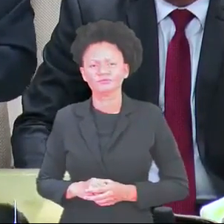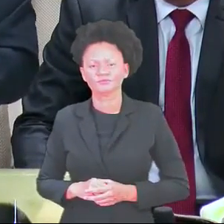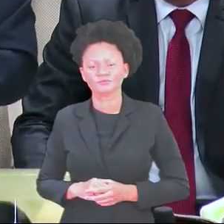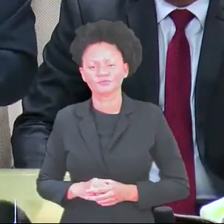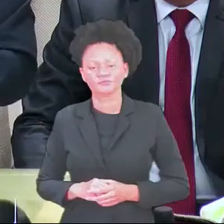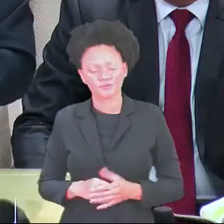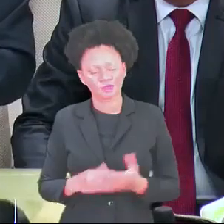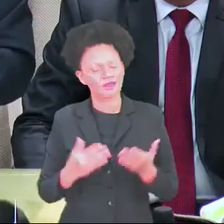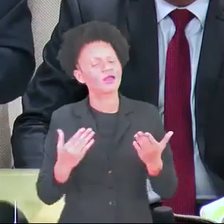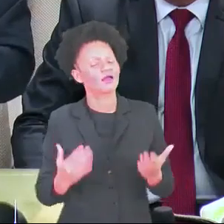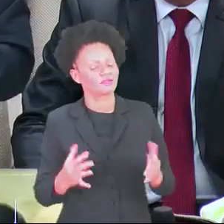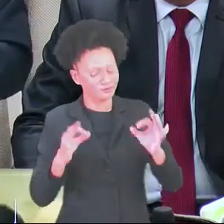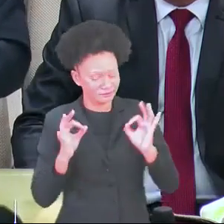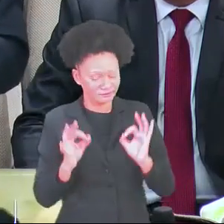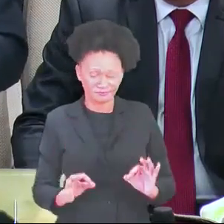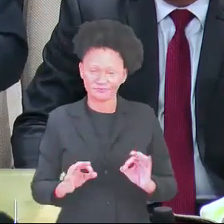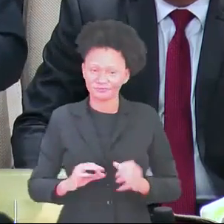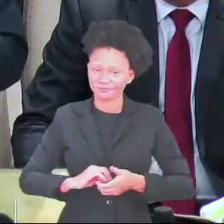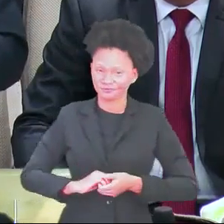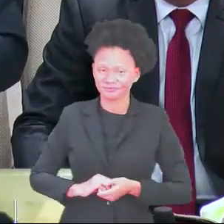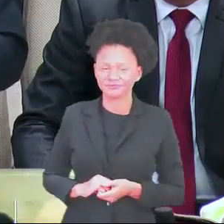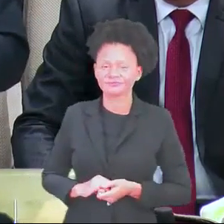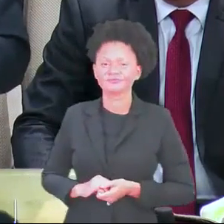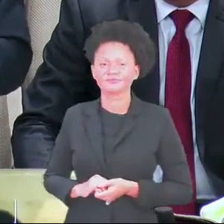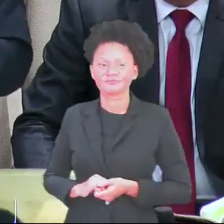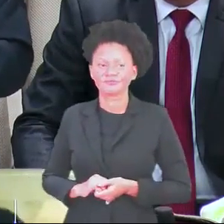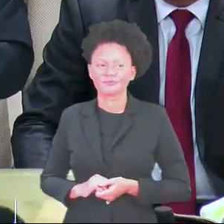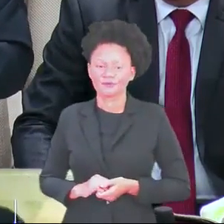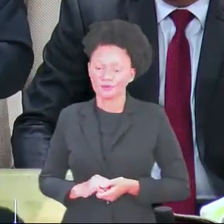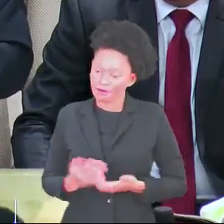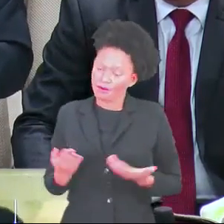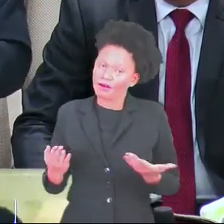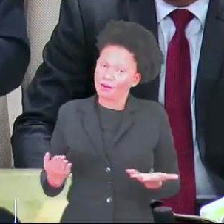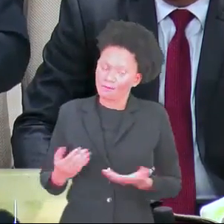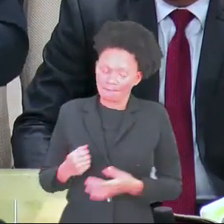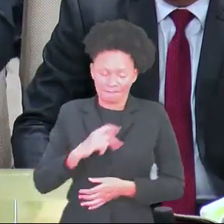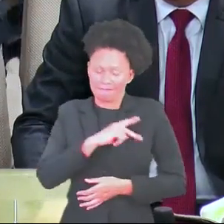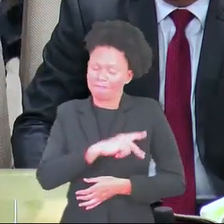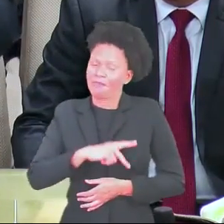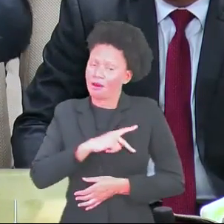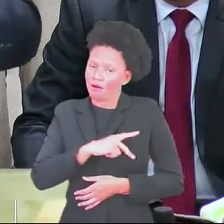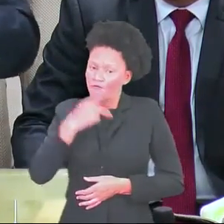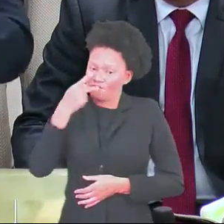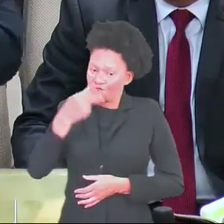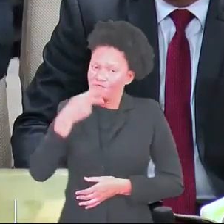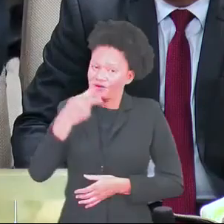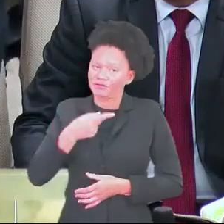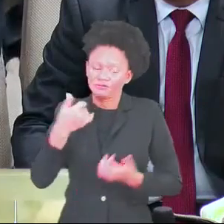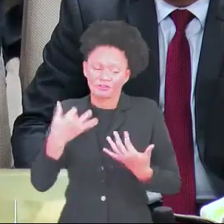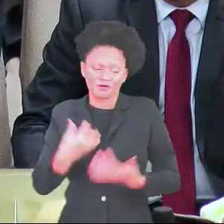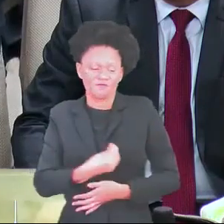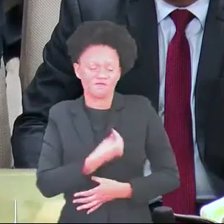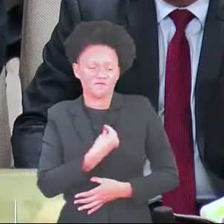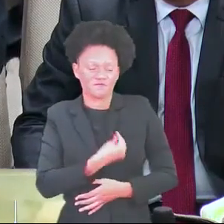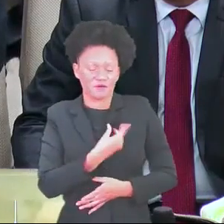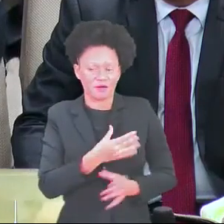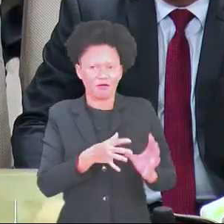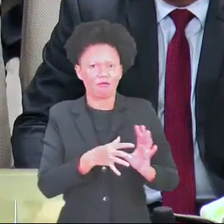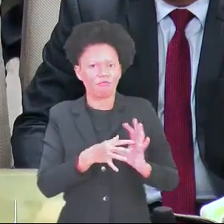Esta é uma certeza. O apóstolo Paulo disse também que se vivêssemos apenas esse